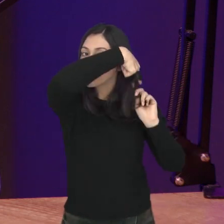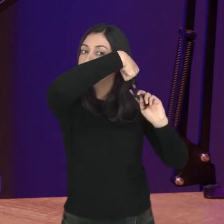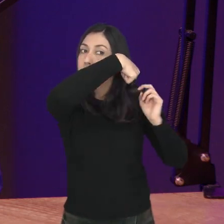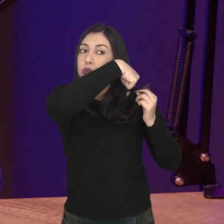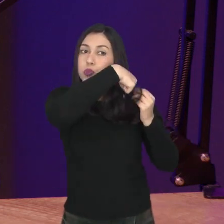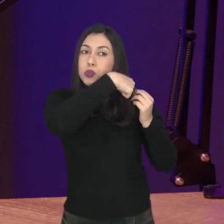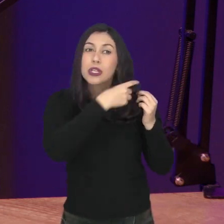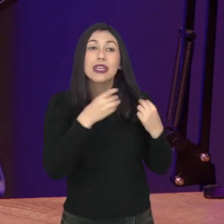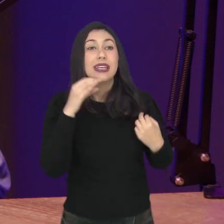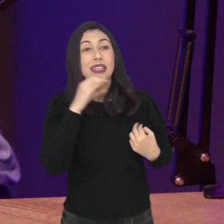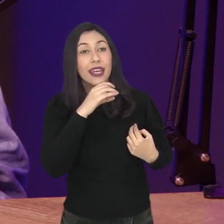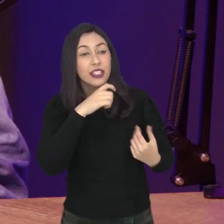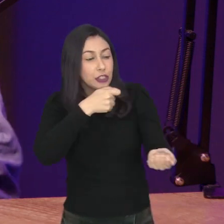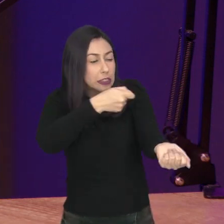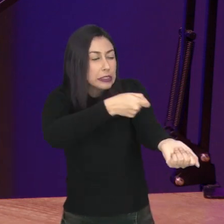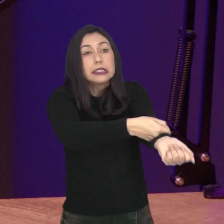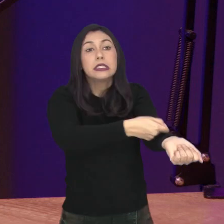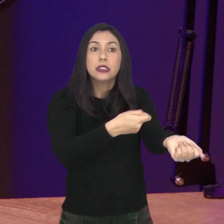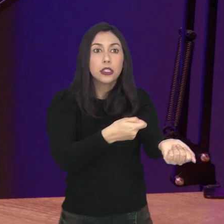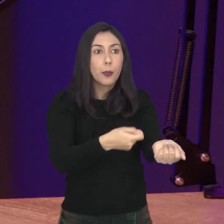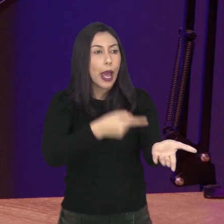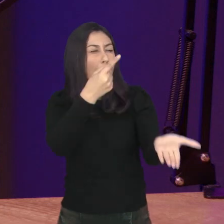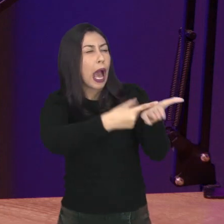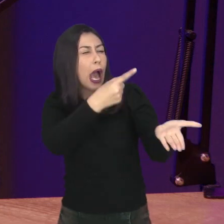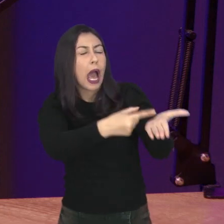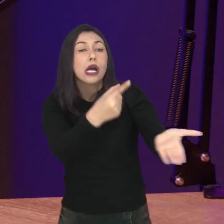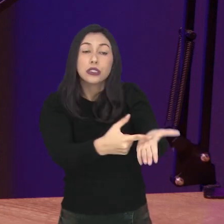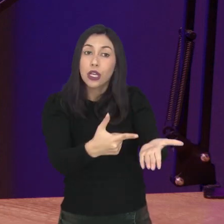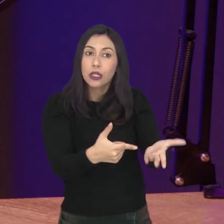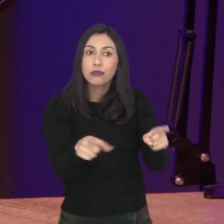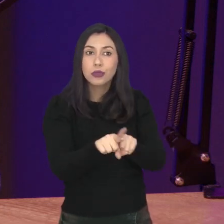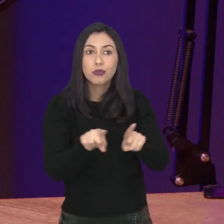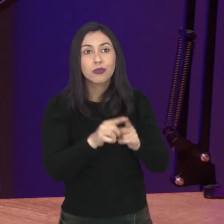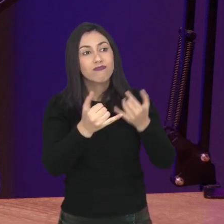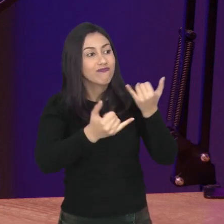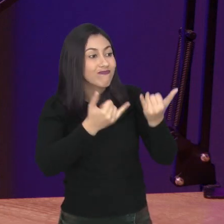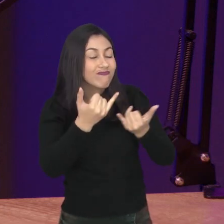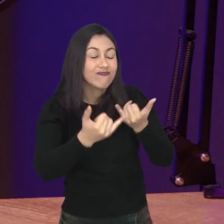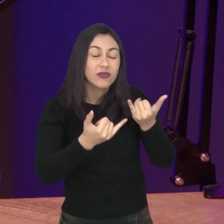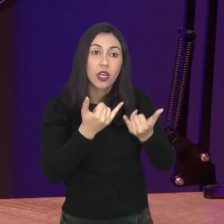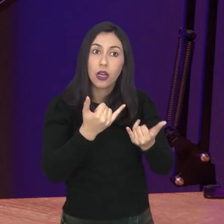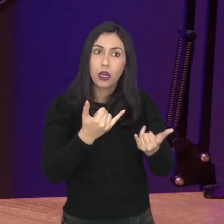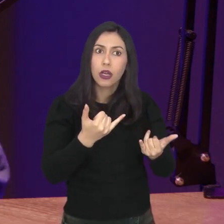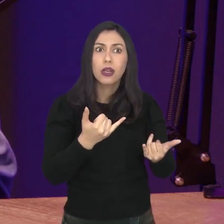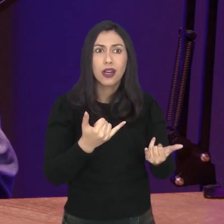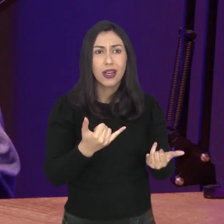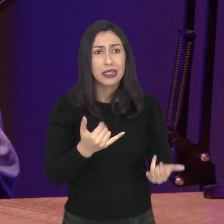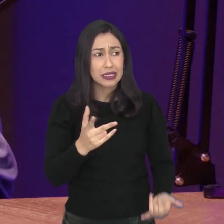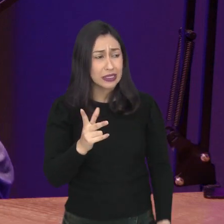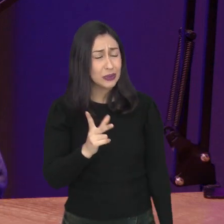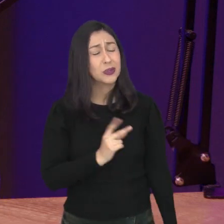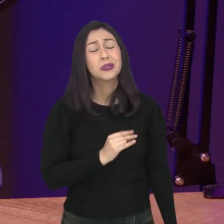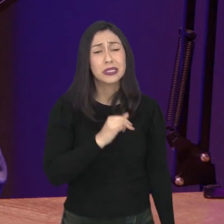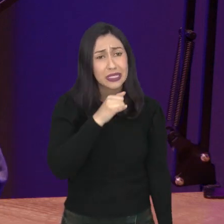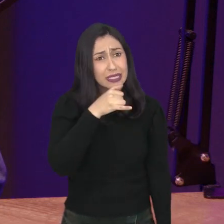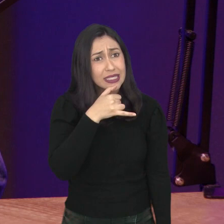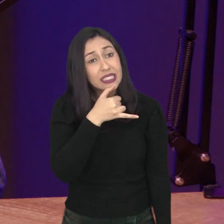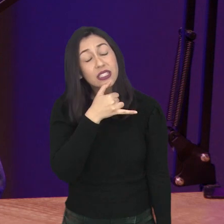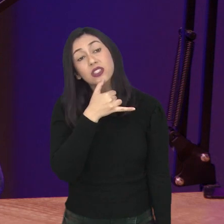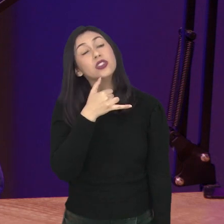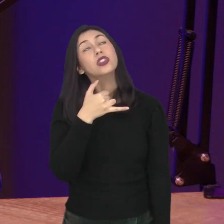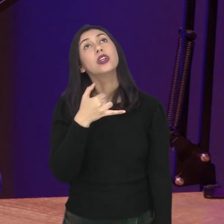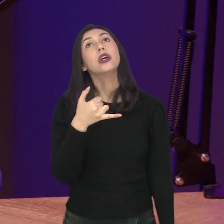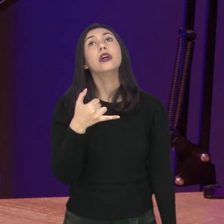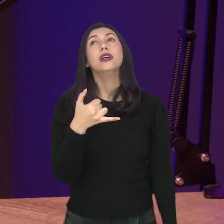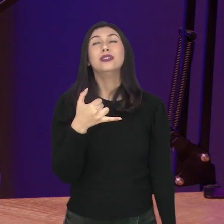ferro de passar pra ameaçar ela e pra brincar com ela. Então, assim, é bem triste, é bem forte. E uma